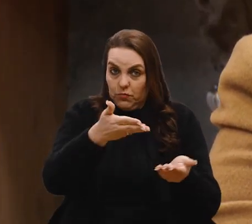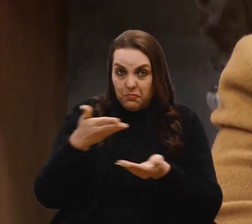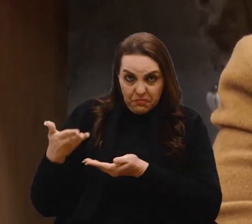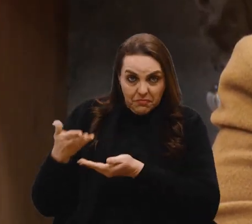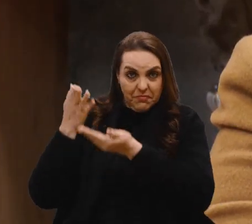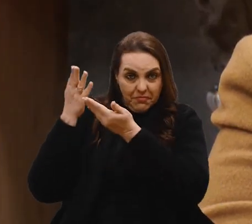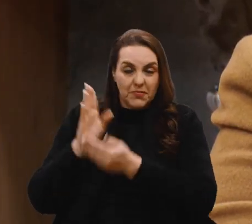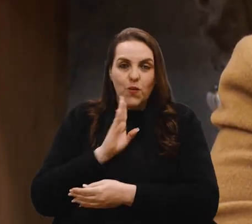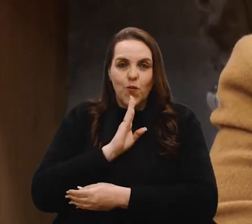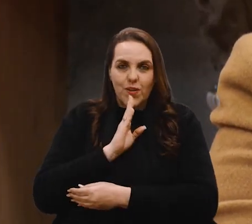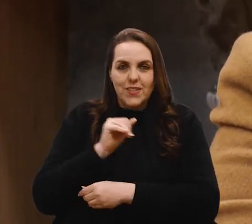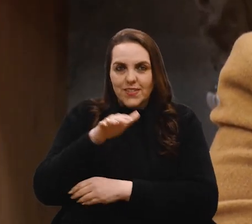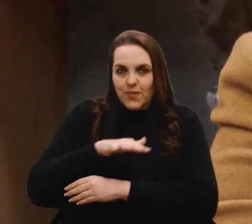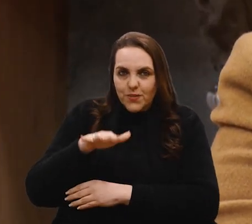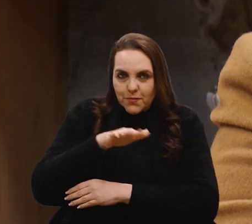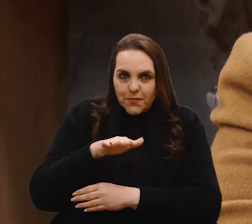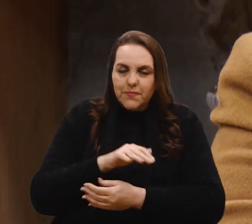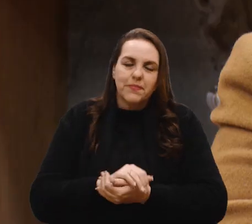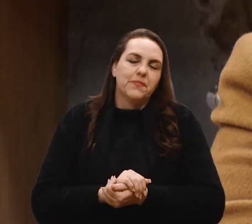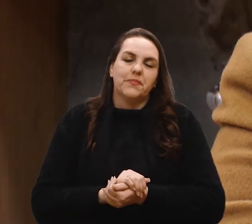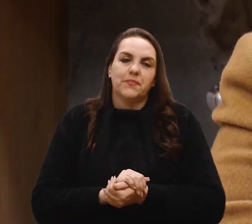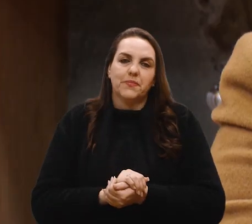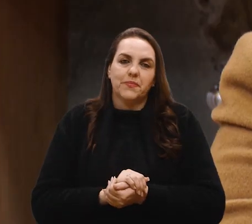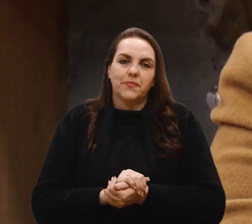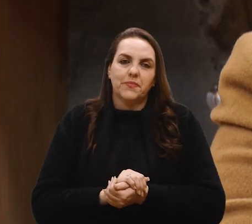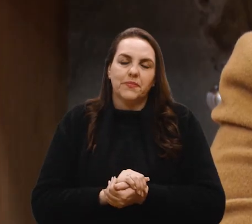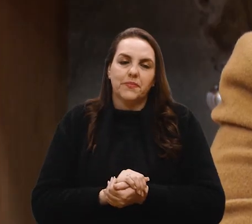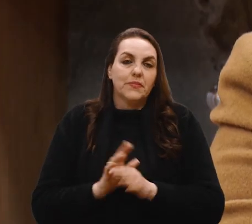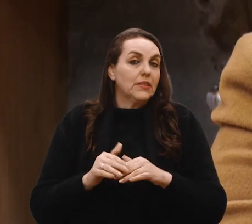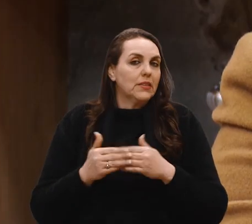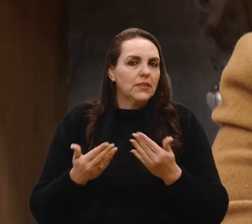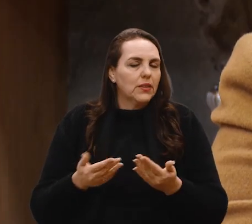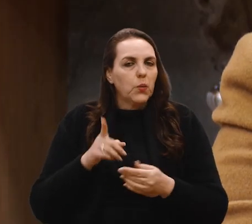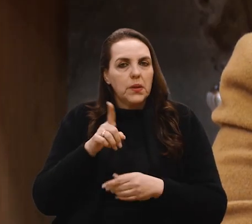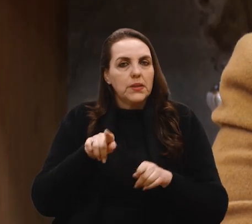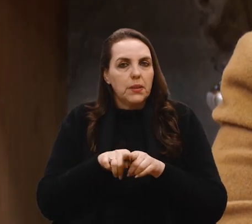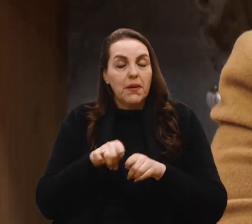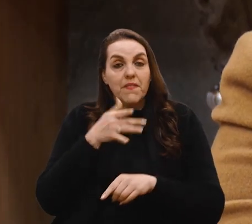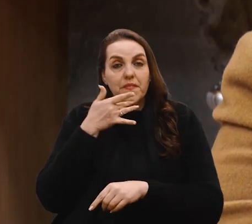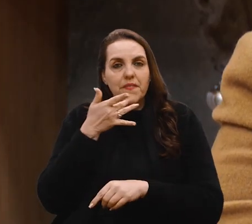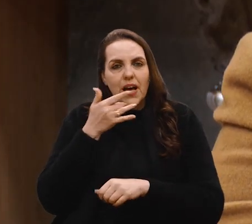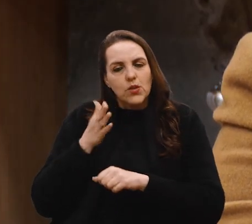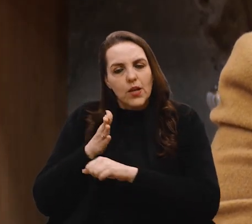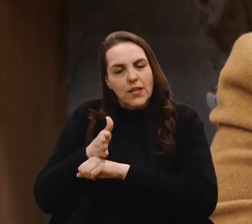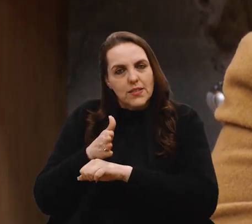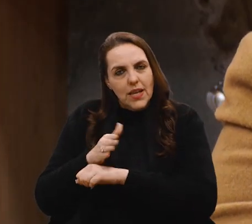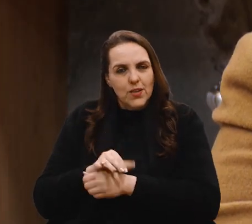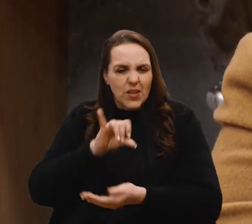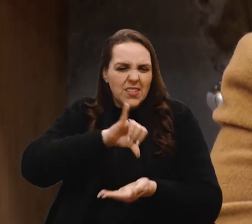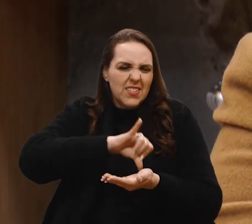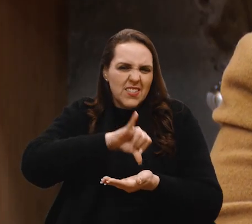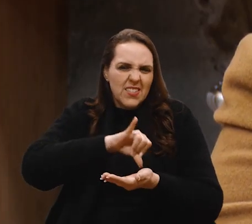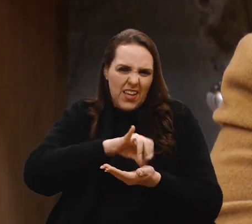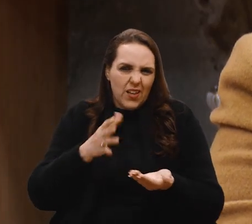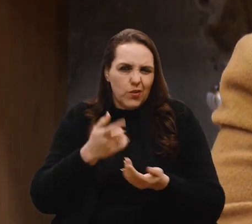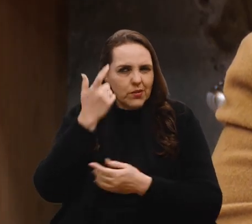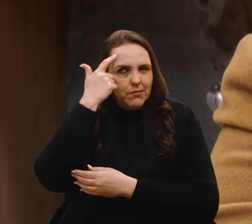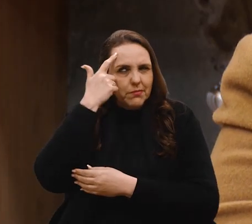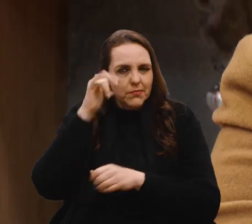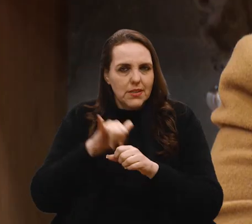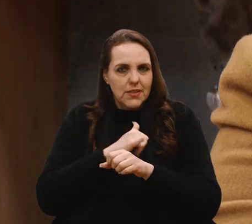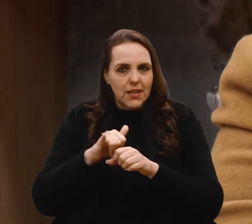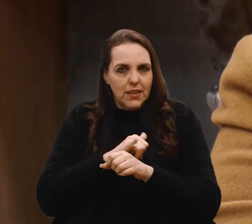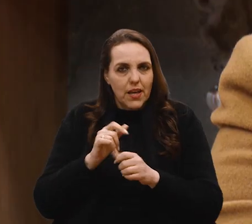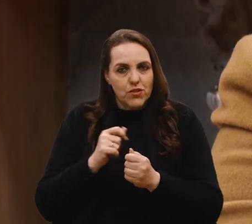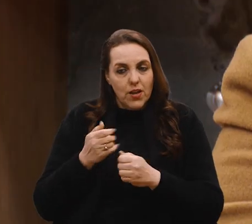conhecer, né, o nosso espaço e então ele também fica de fácil acesso, né, por ser central, também foi pensando nisso, né, nessa questão